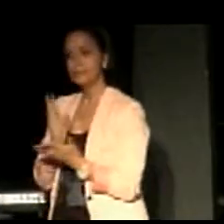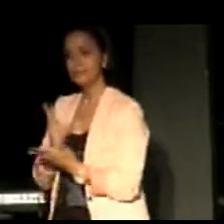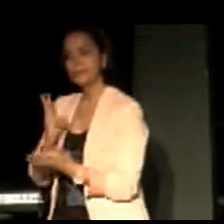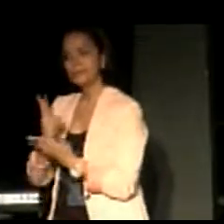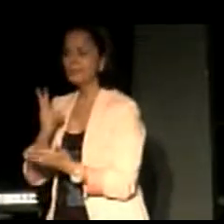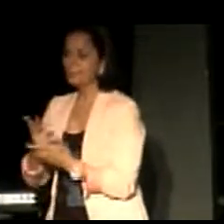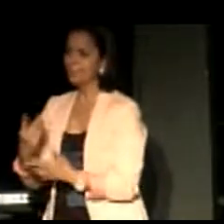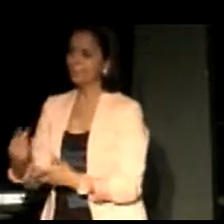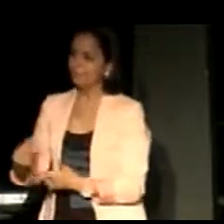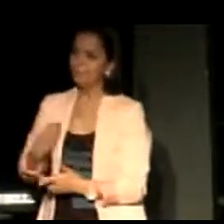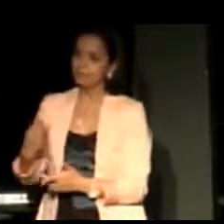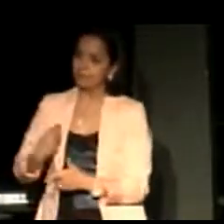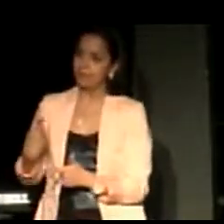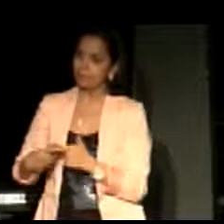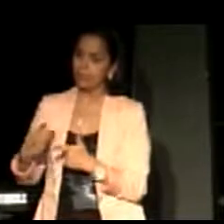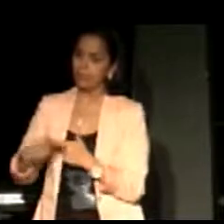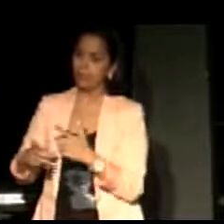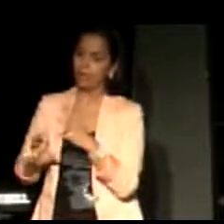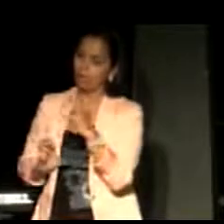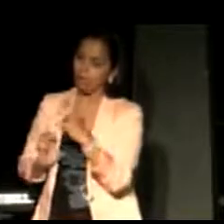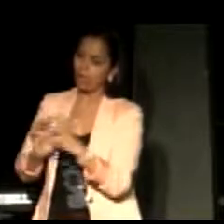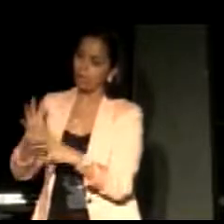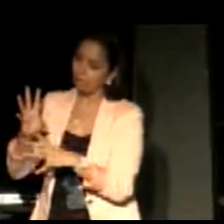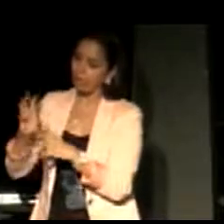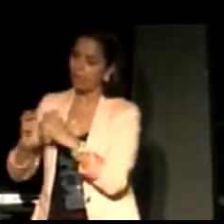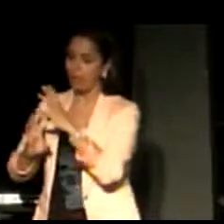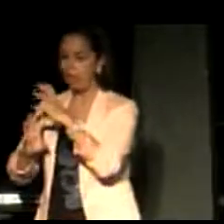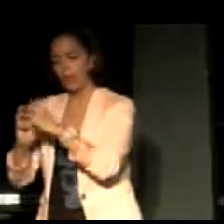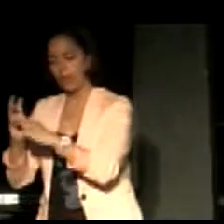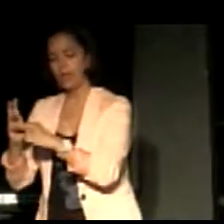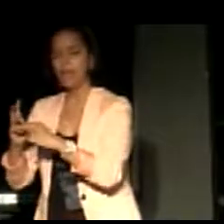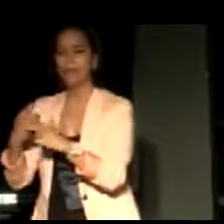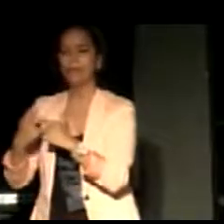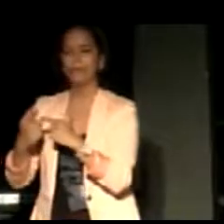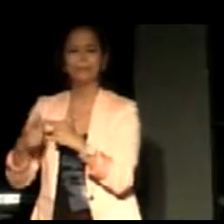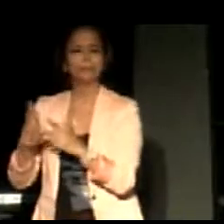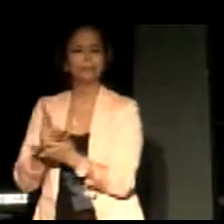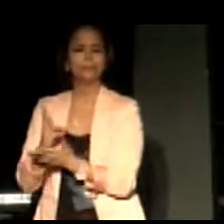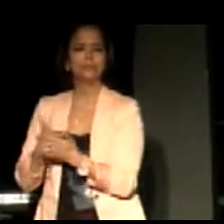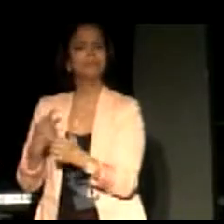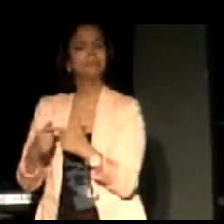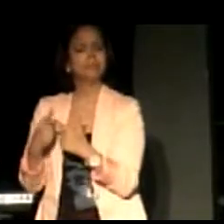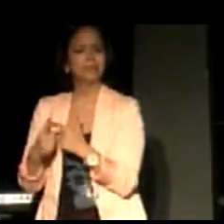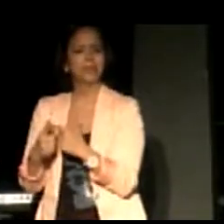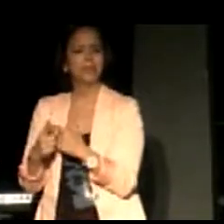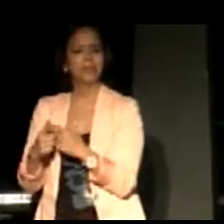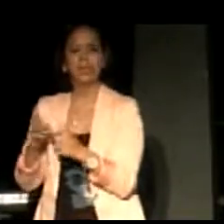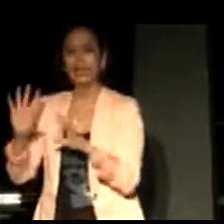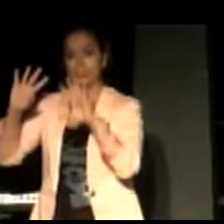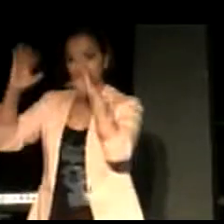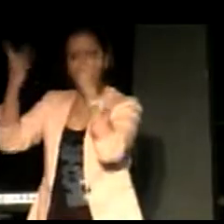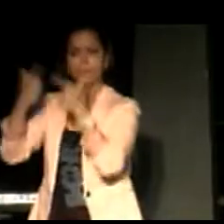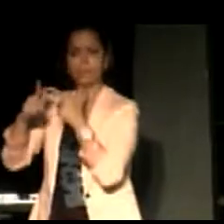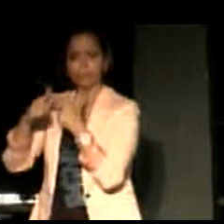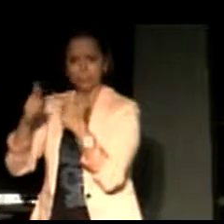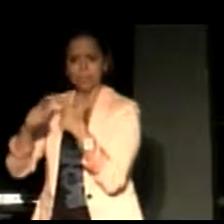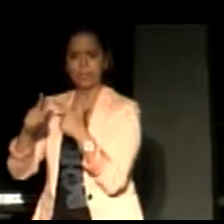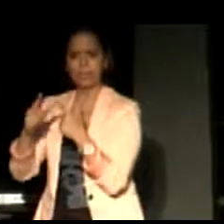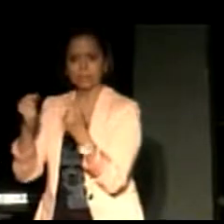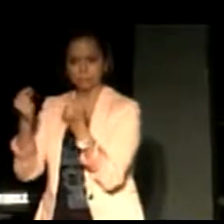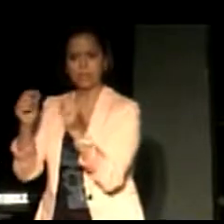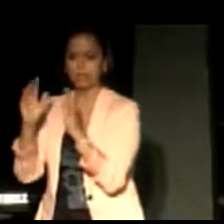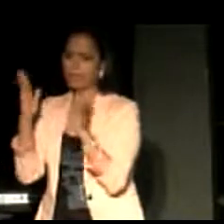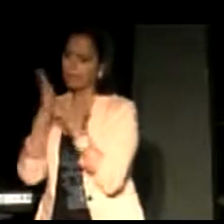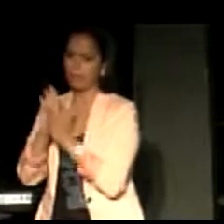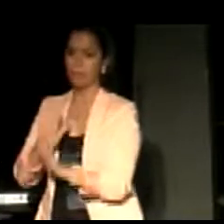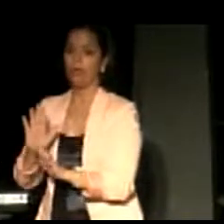vivendo conflitos, ainda continua com problemas. Isto quer dizer, a felicidade, de